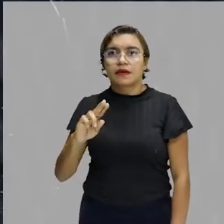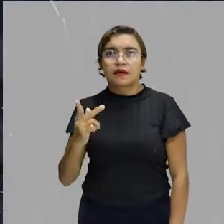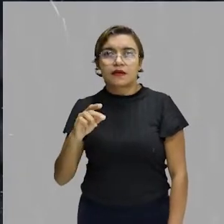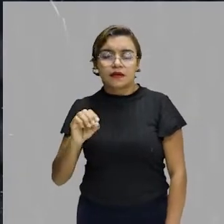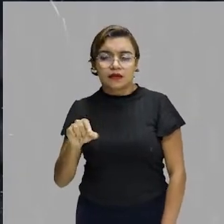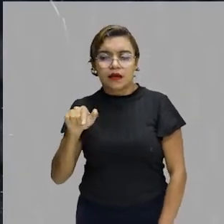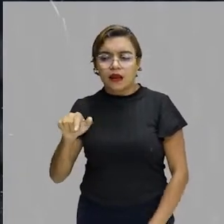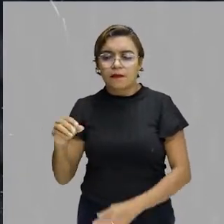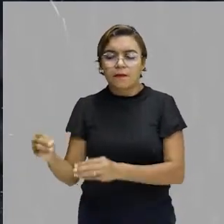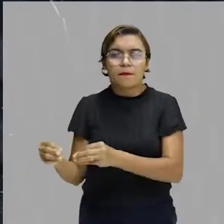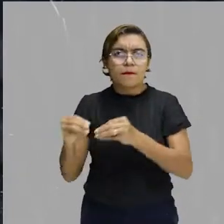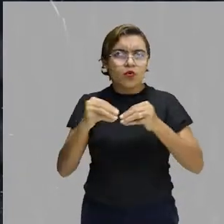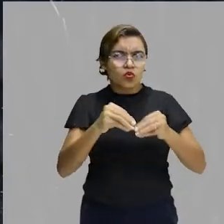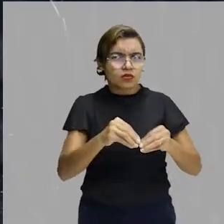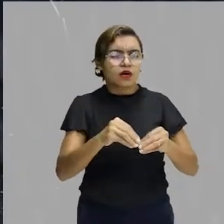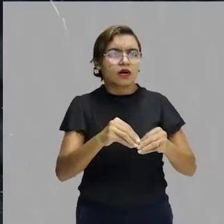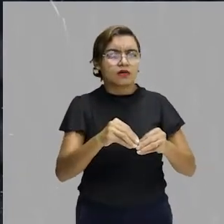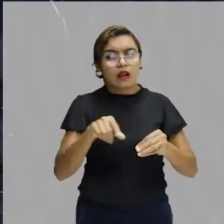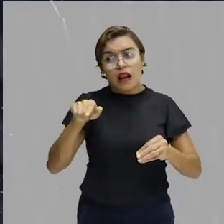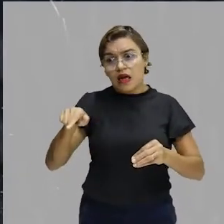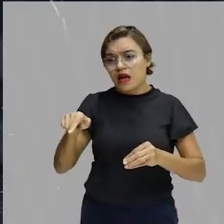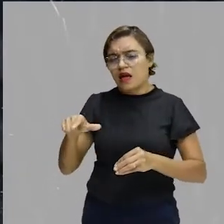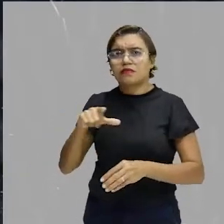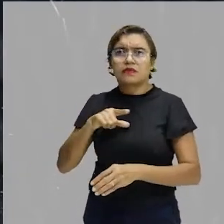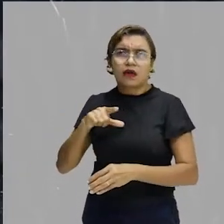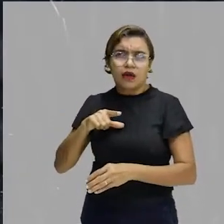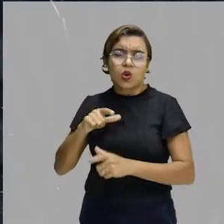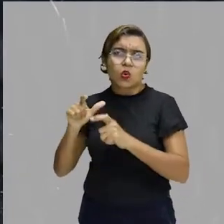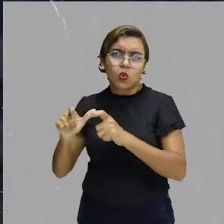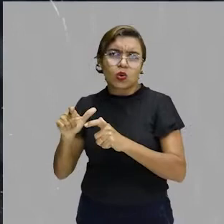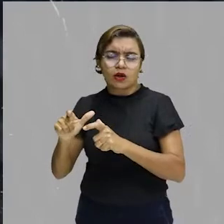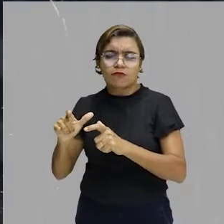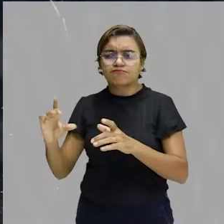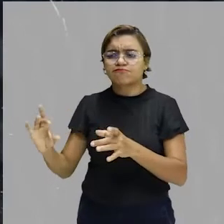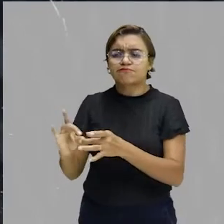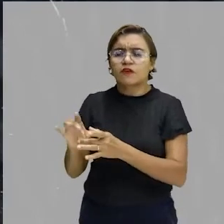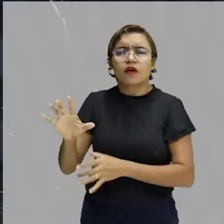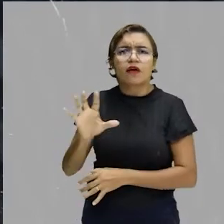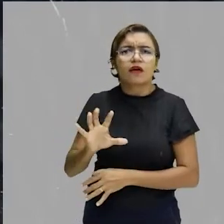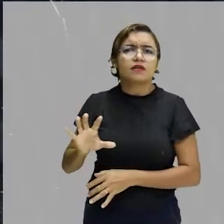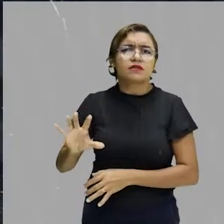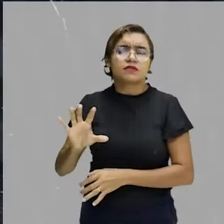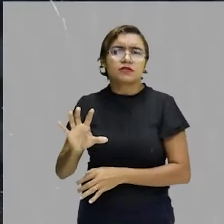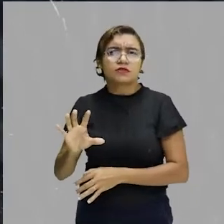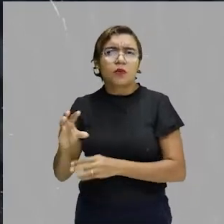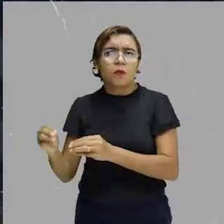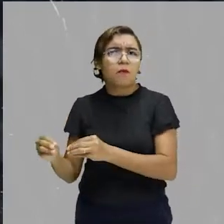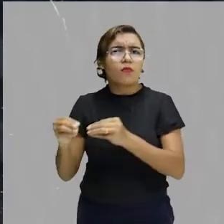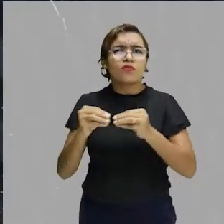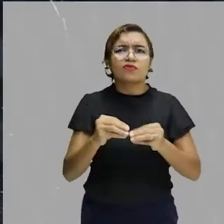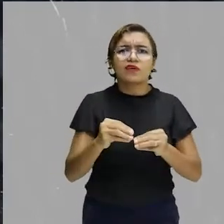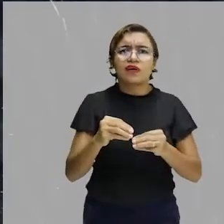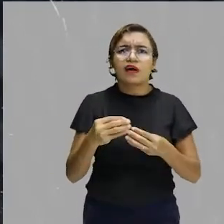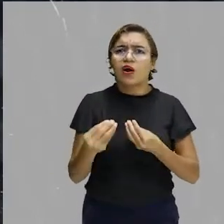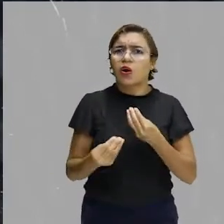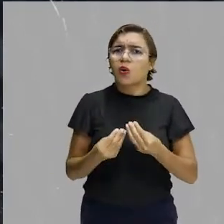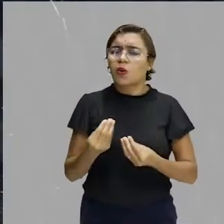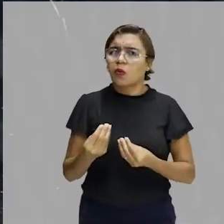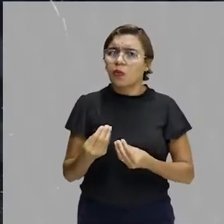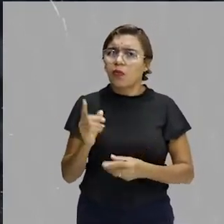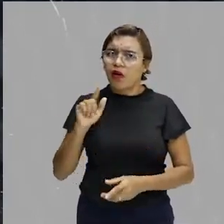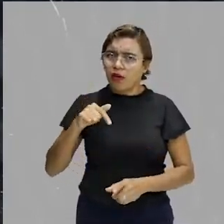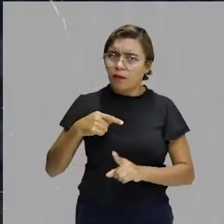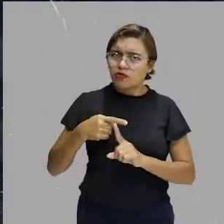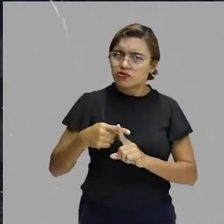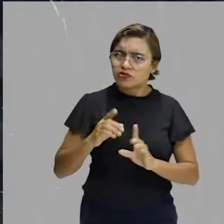têm ali é o seu lugar, ou seja, pessoas que têm vínculo com aquela região, isso aí a gente não pode levar em conta como um aspecto